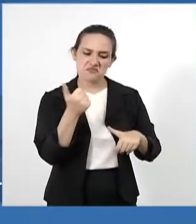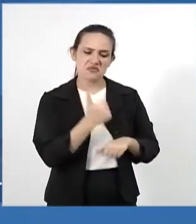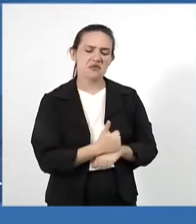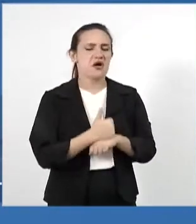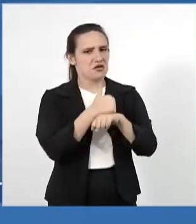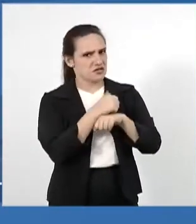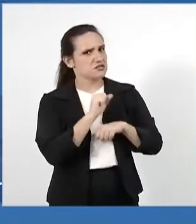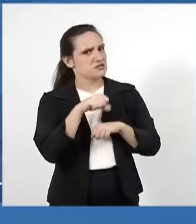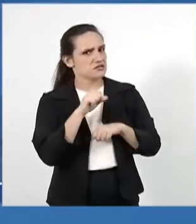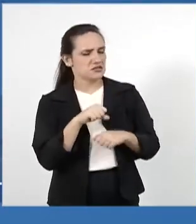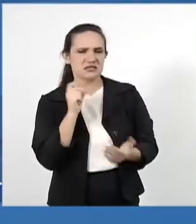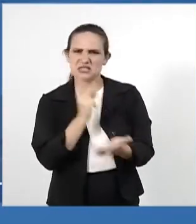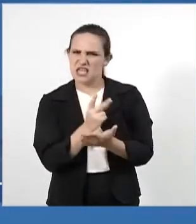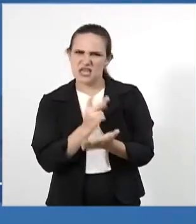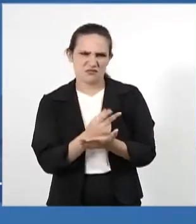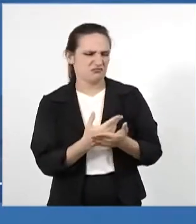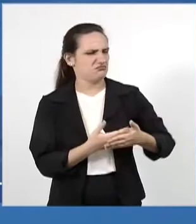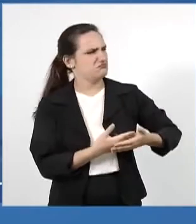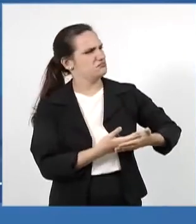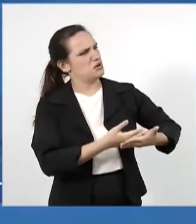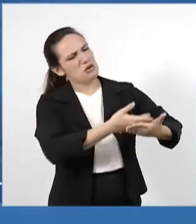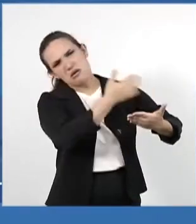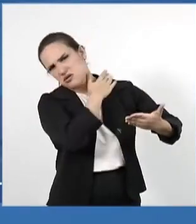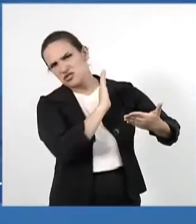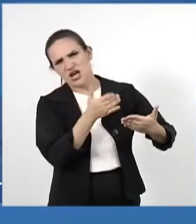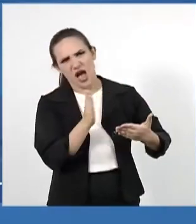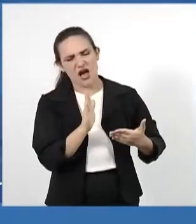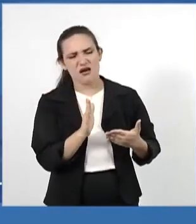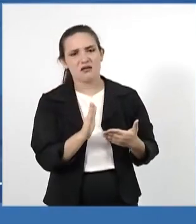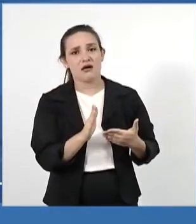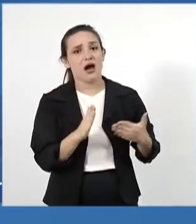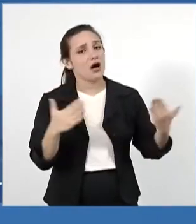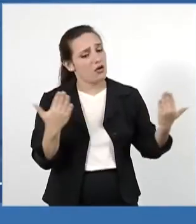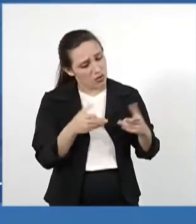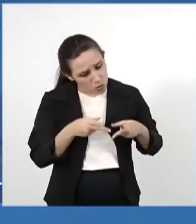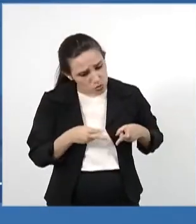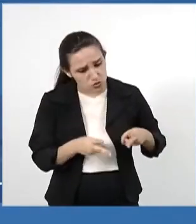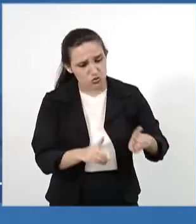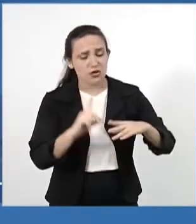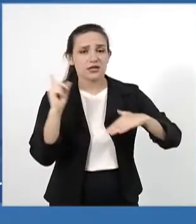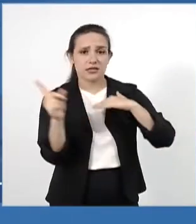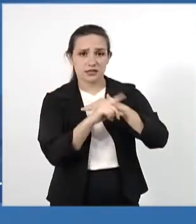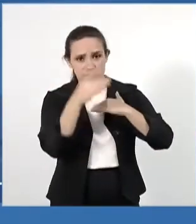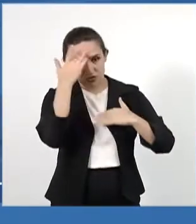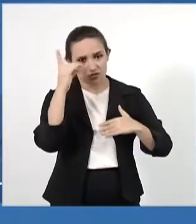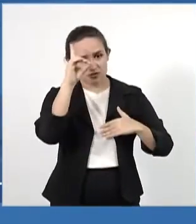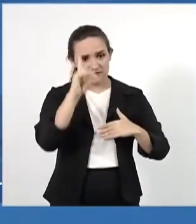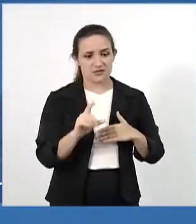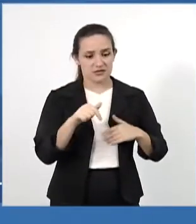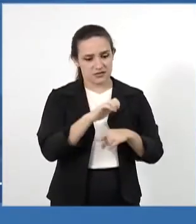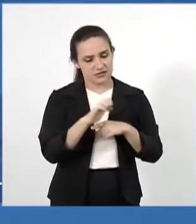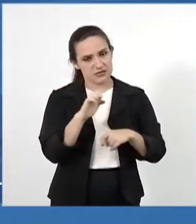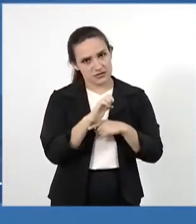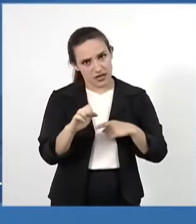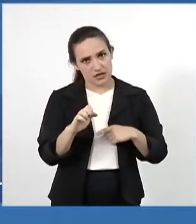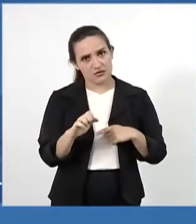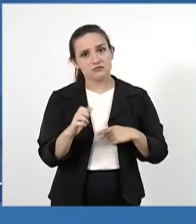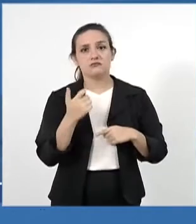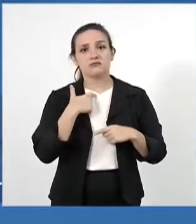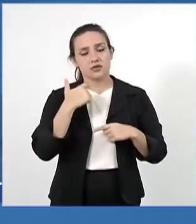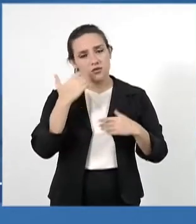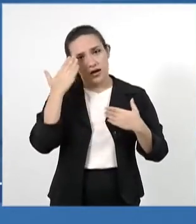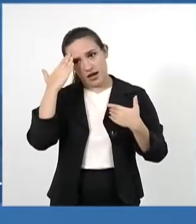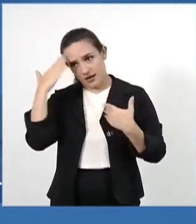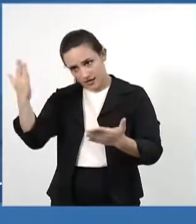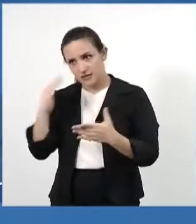sempre realizaram no atendimento às pessoas com deficiência do nosso Estado. Eu agradeço o à